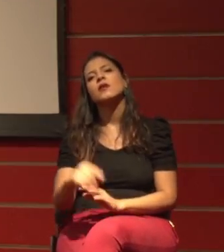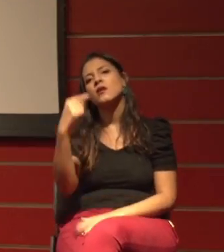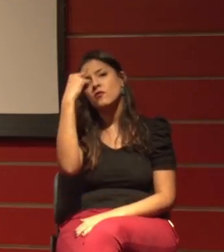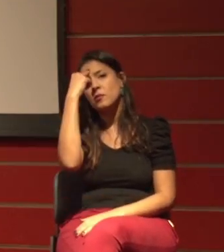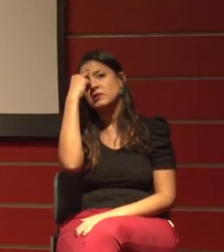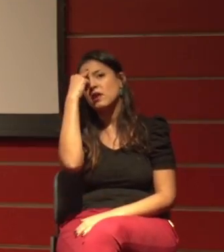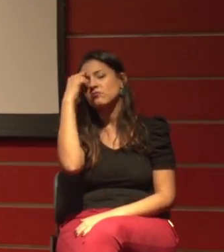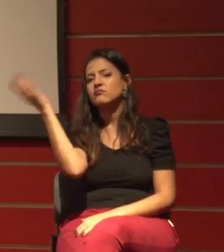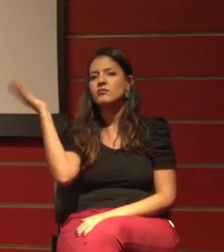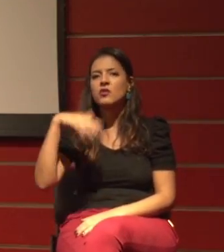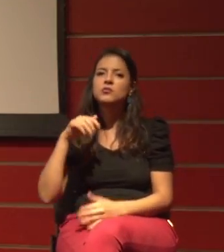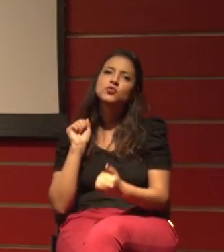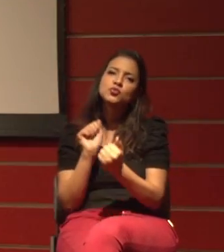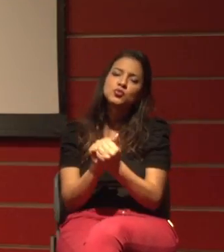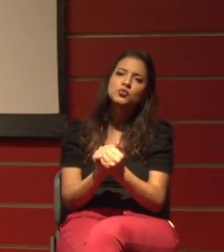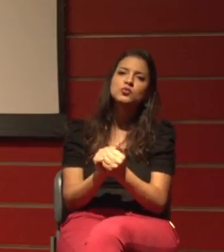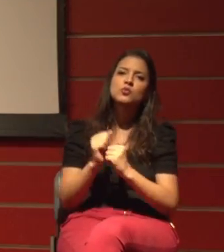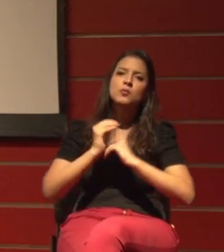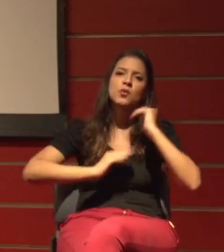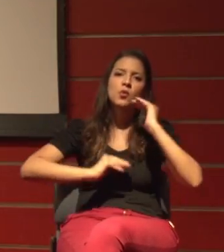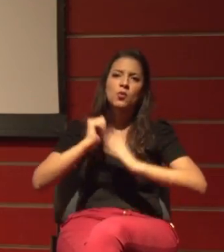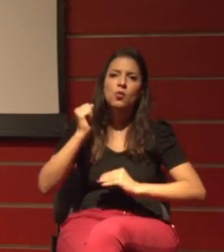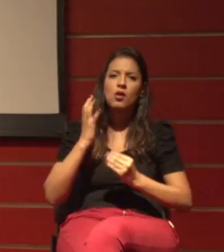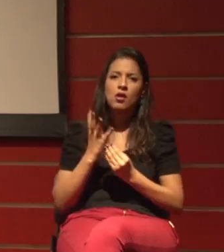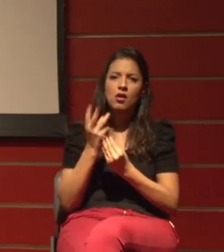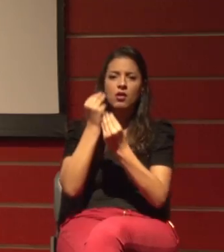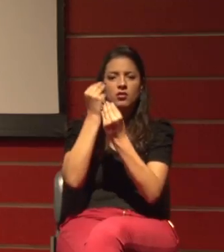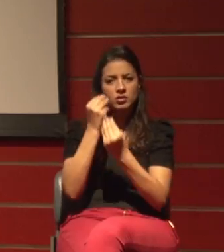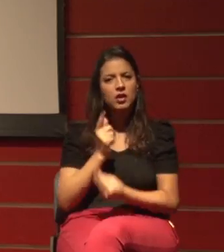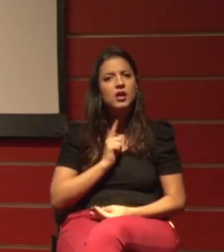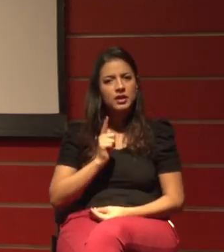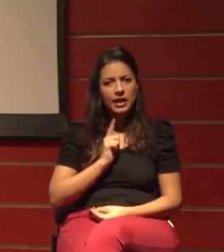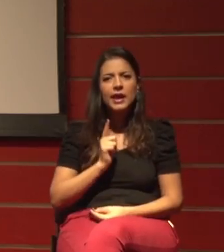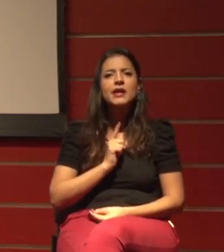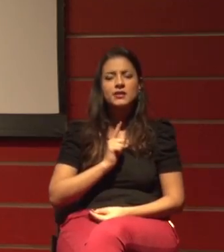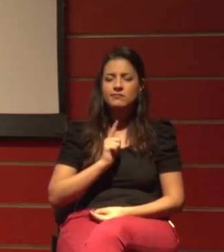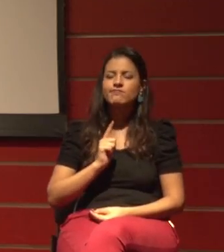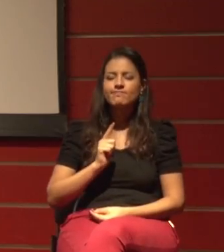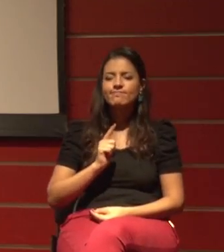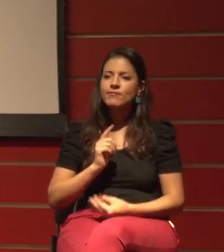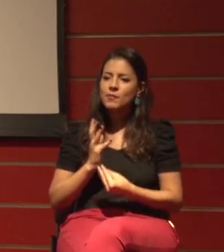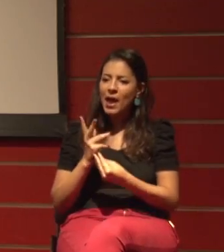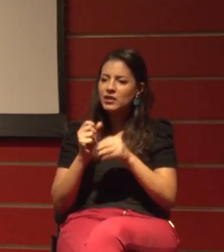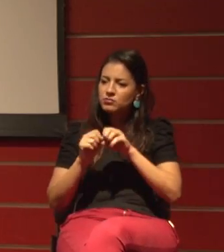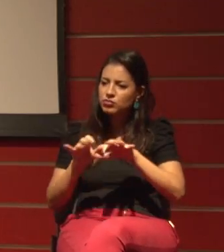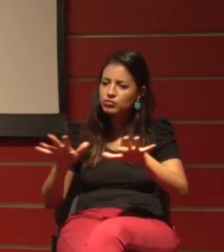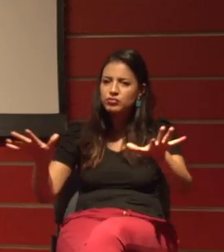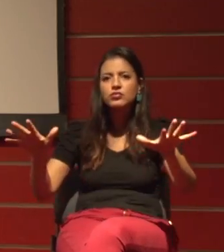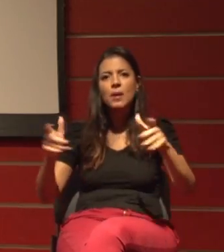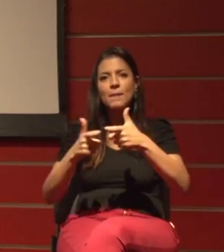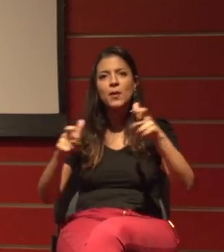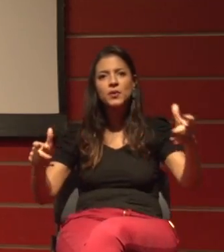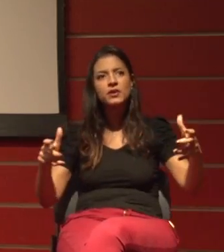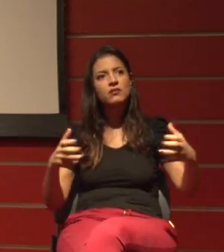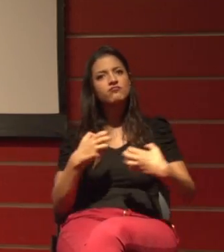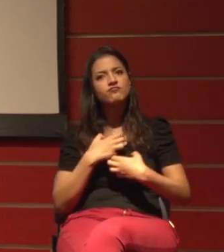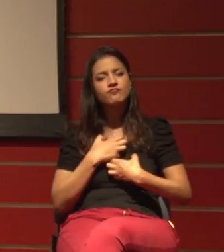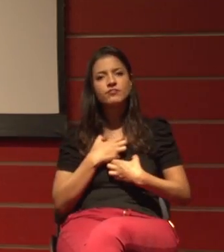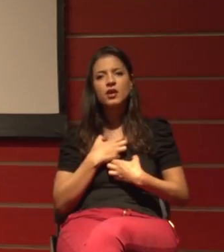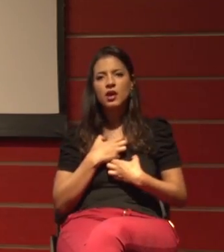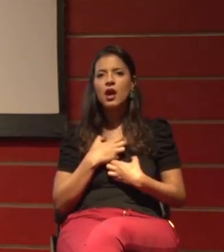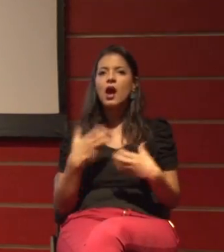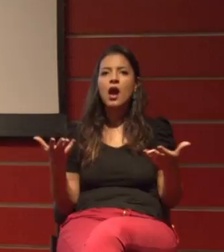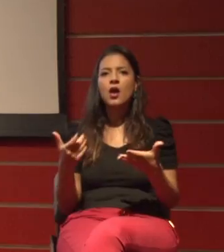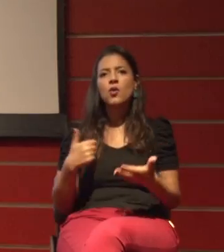produção de uma arte Eh que que atinja um público maior que chegue a um público maior o que eu vou